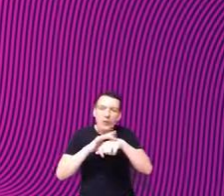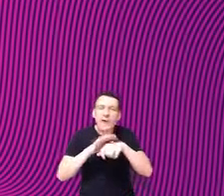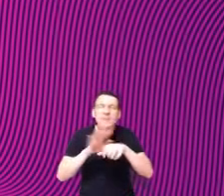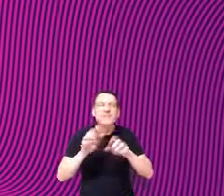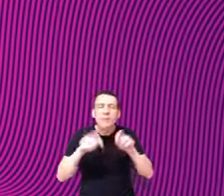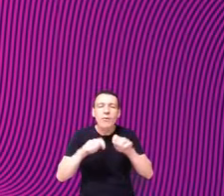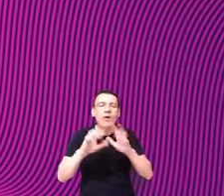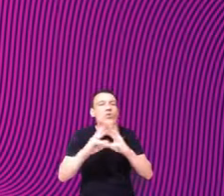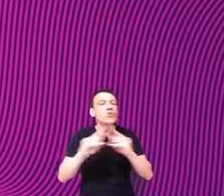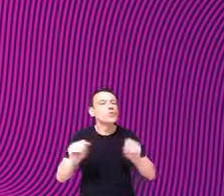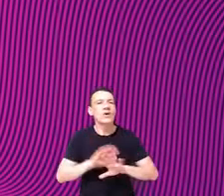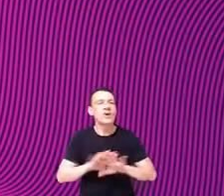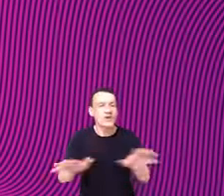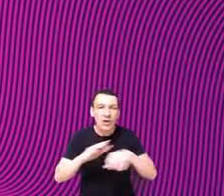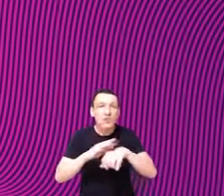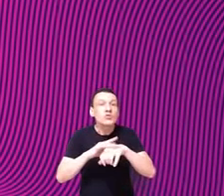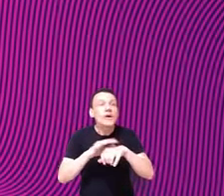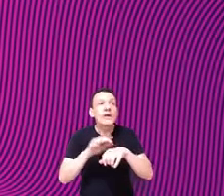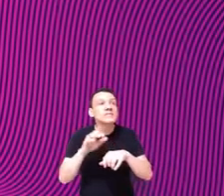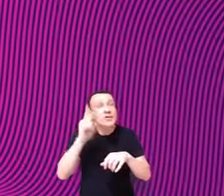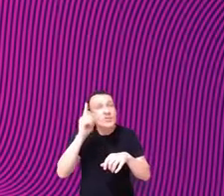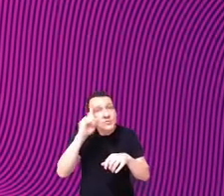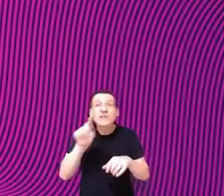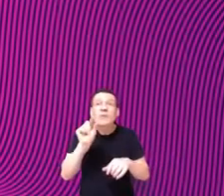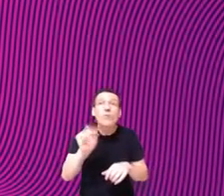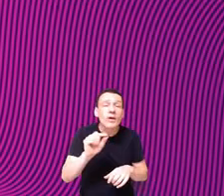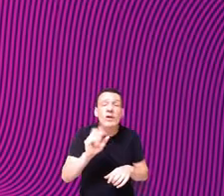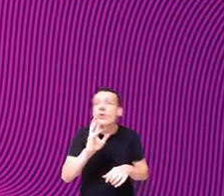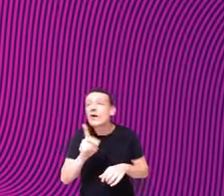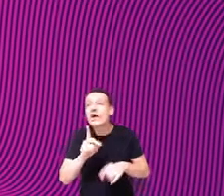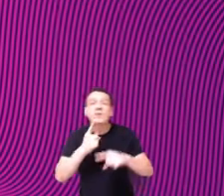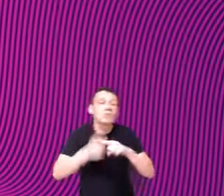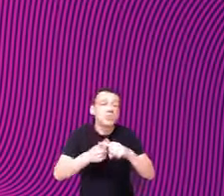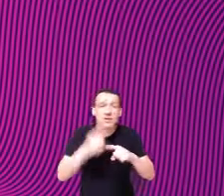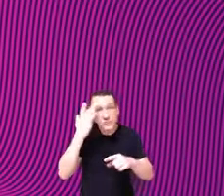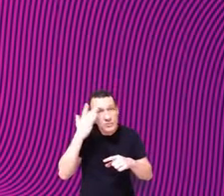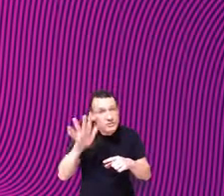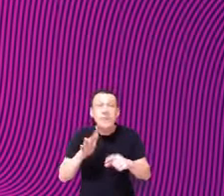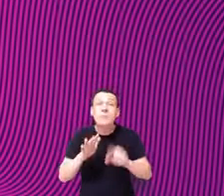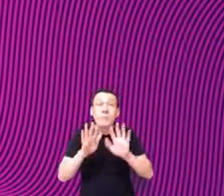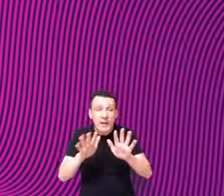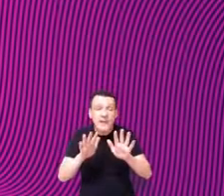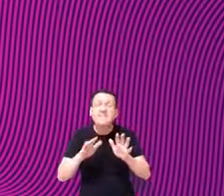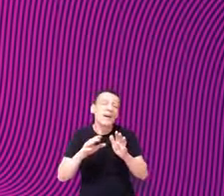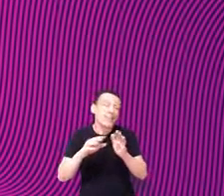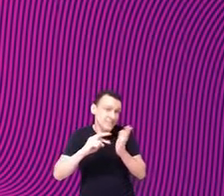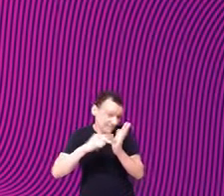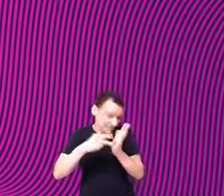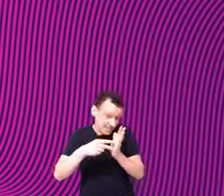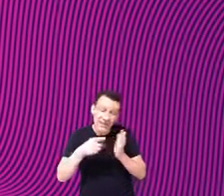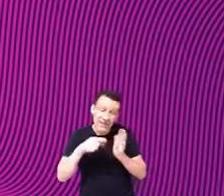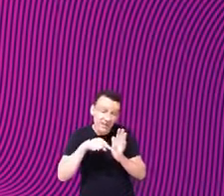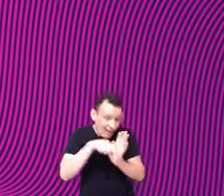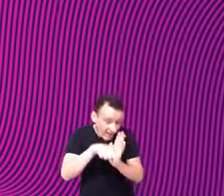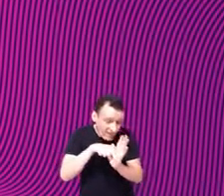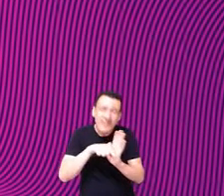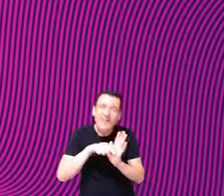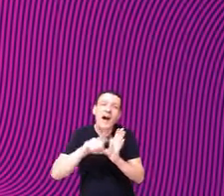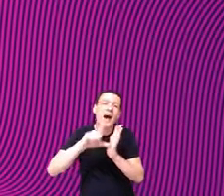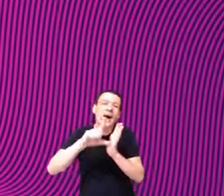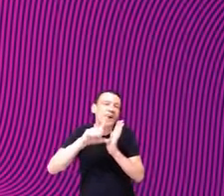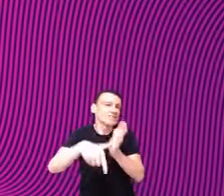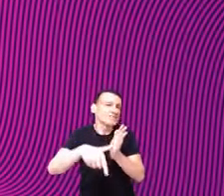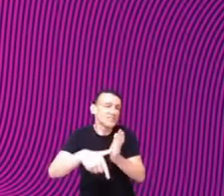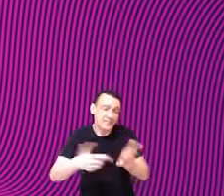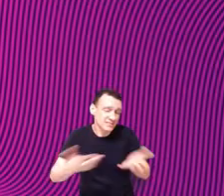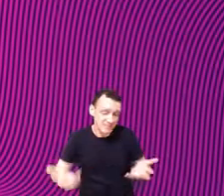doença desconhecida, que, na verdade, de causa desconhecida, que, na verdade, nós estamos falando de diagnóstico tardio, é isso que nós estamos falando, né? Diagnóstico que não foi feito